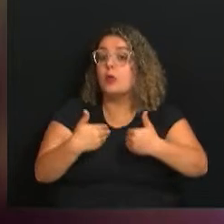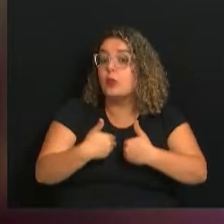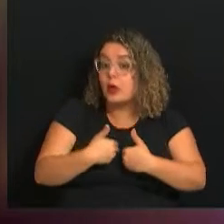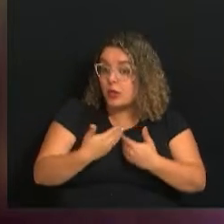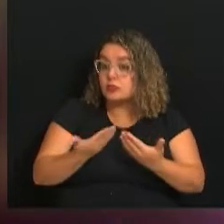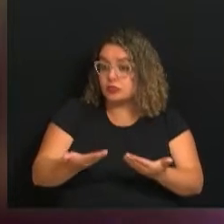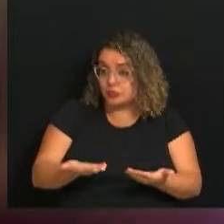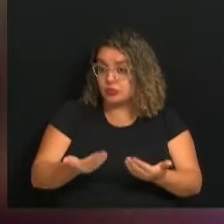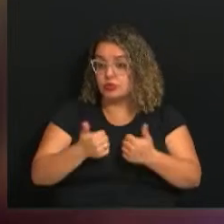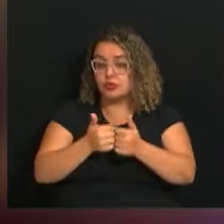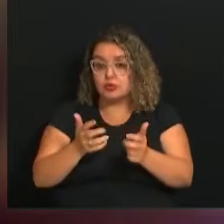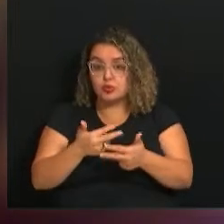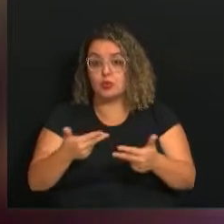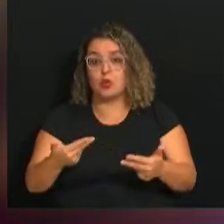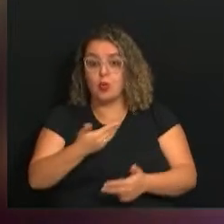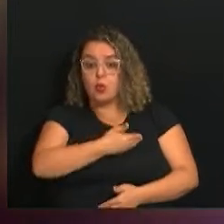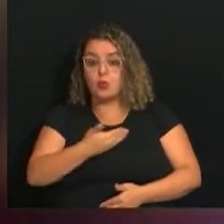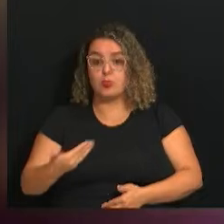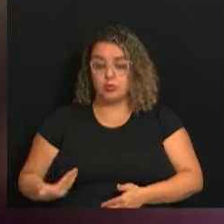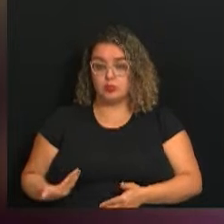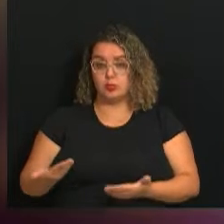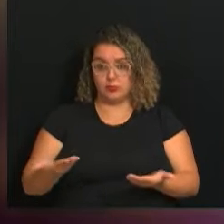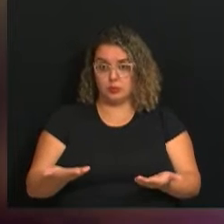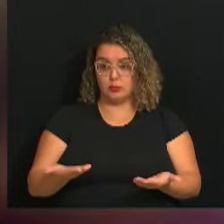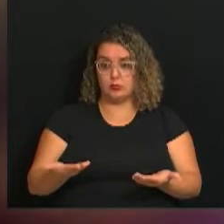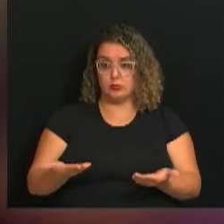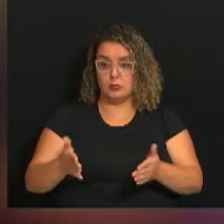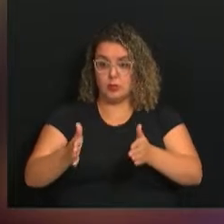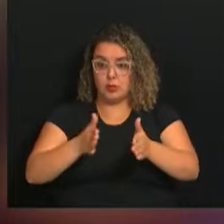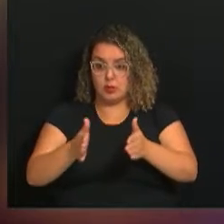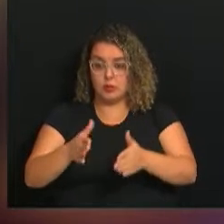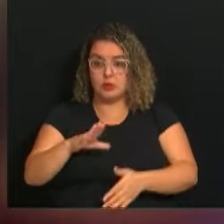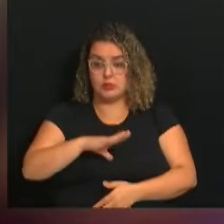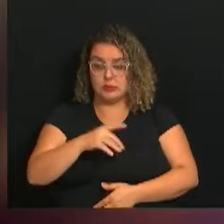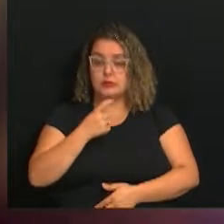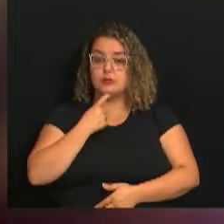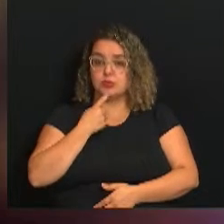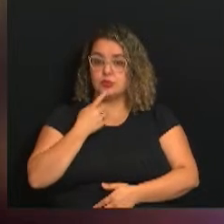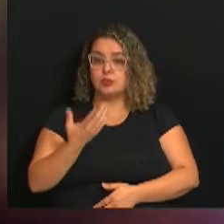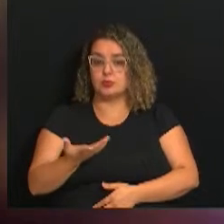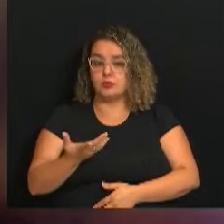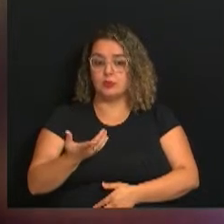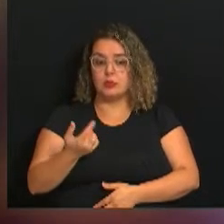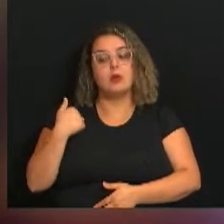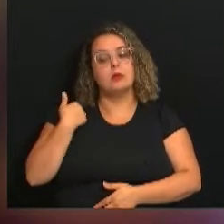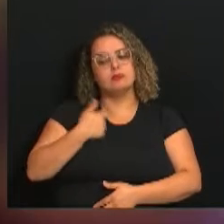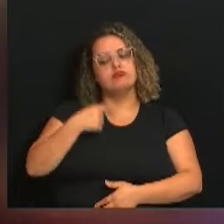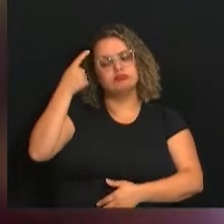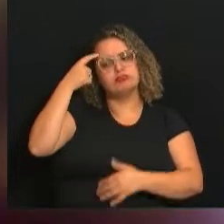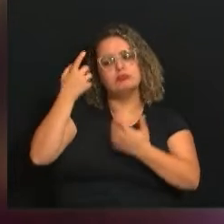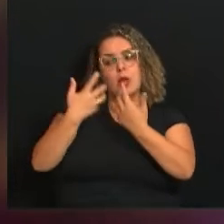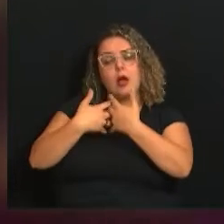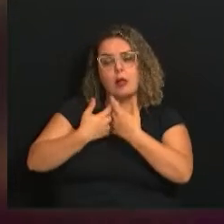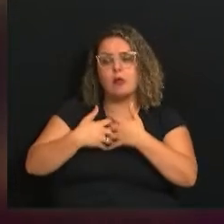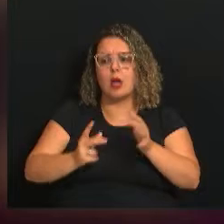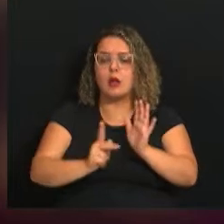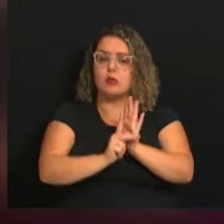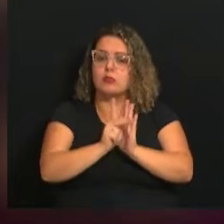a lei que trata dos assentos reservados no transporte público de Campinas. A proposta determina que os